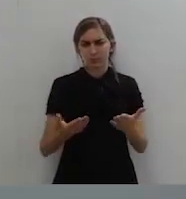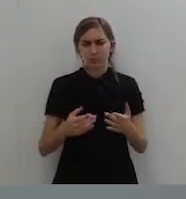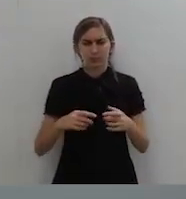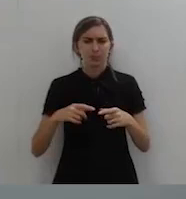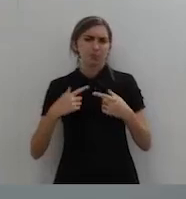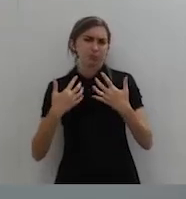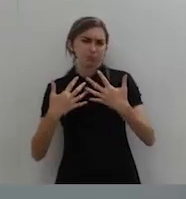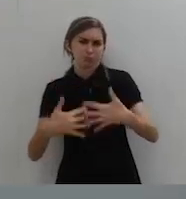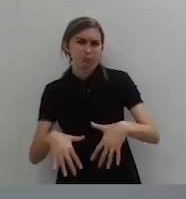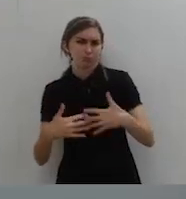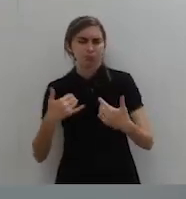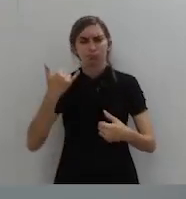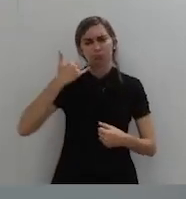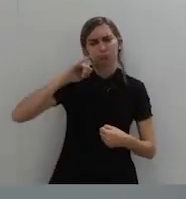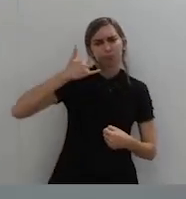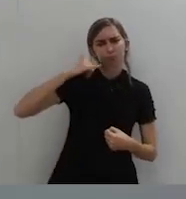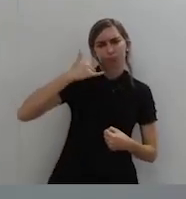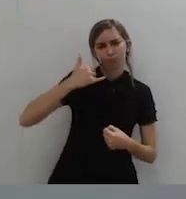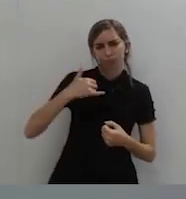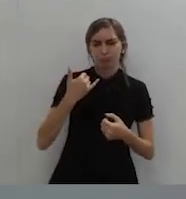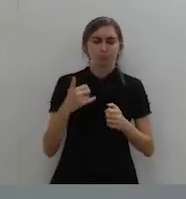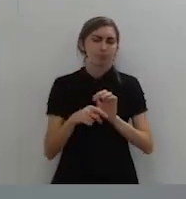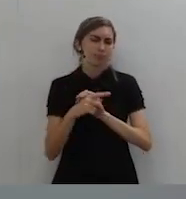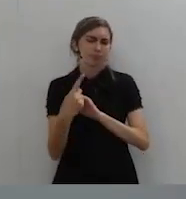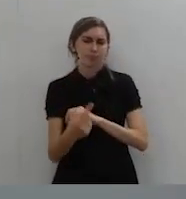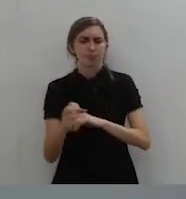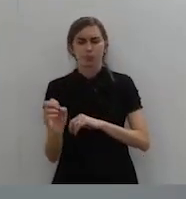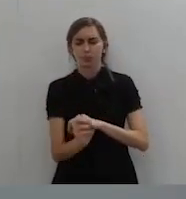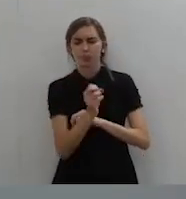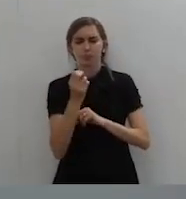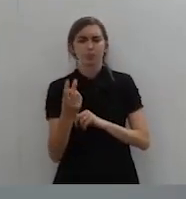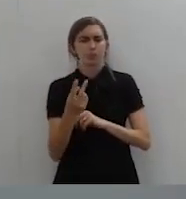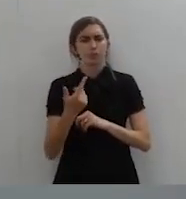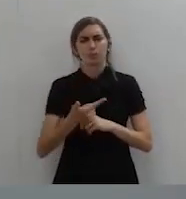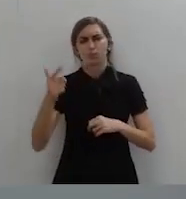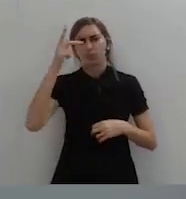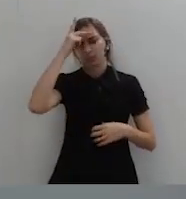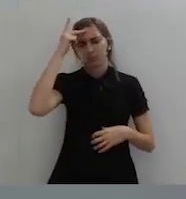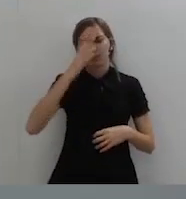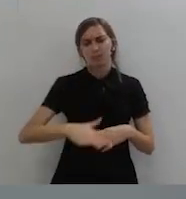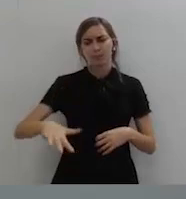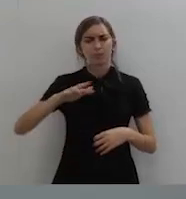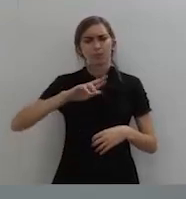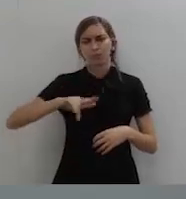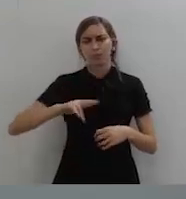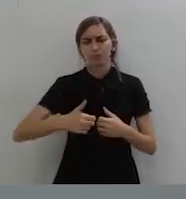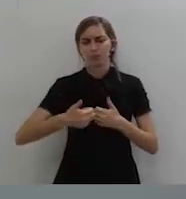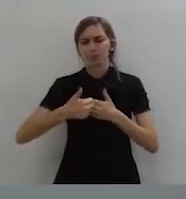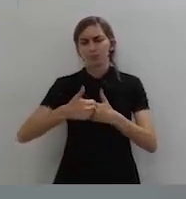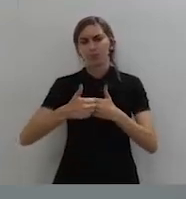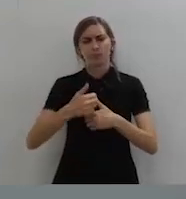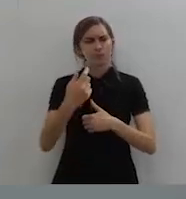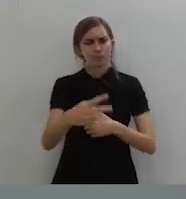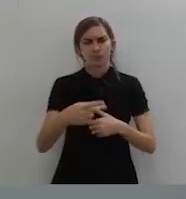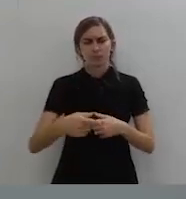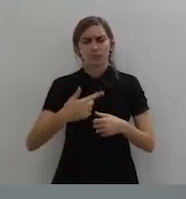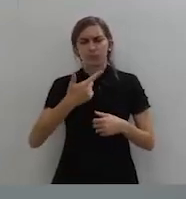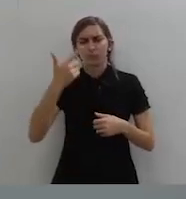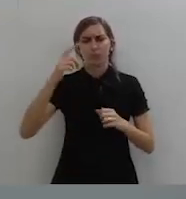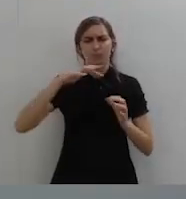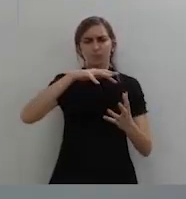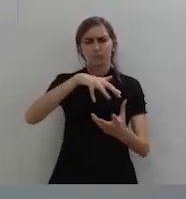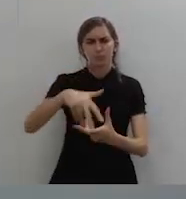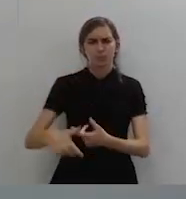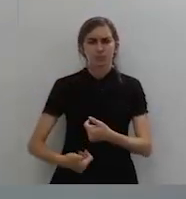com a máquina, né, com o celular em si específico, ou pode jogar com outra pessoa que nem está perto de você, que está do outro lado do